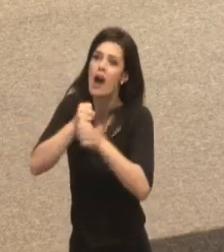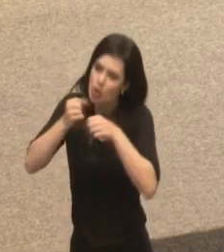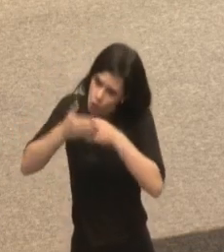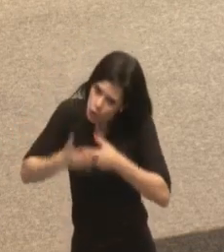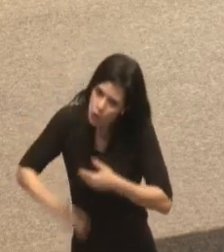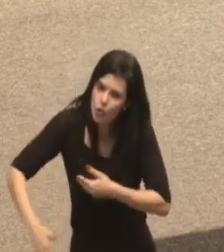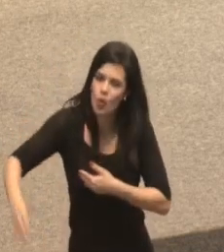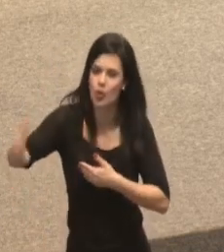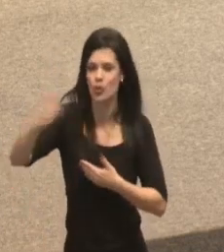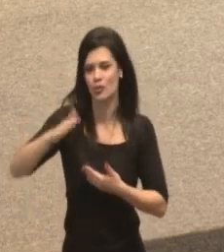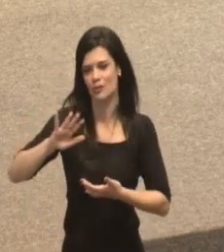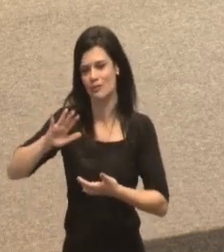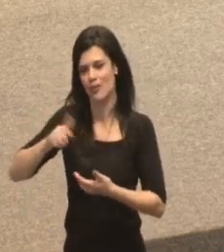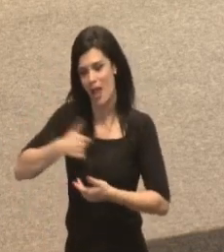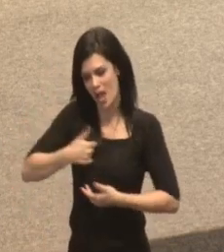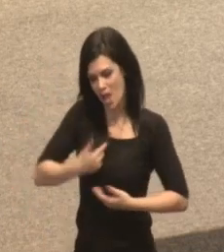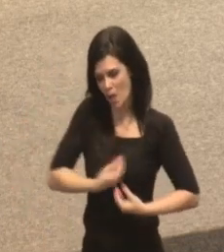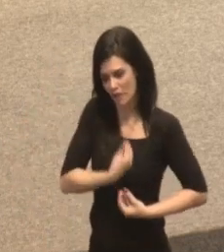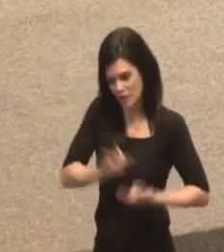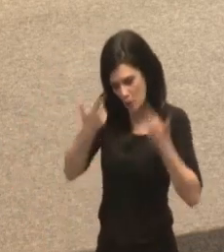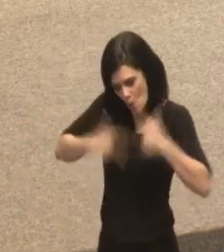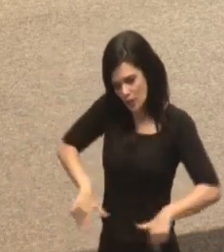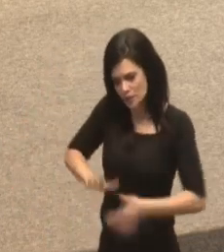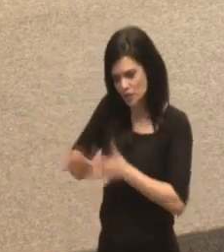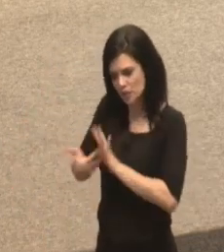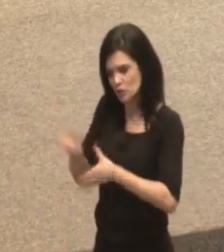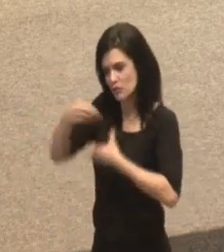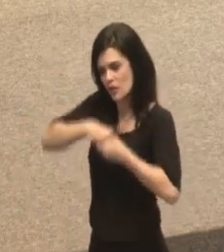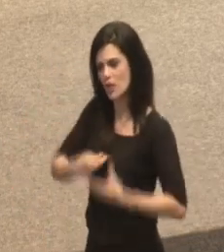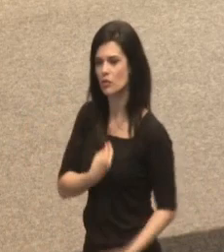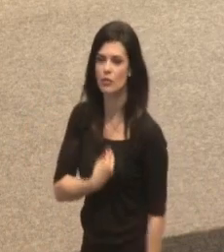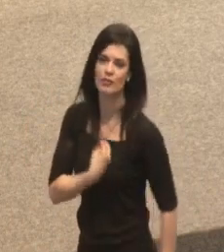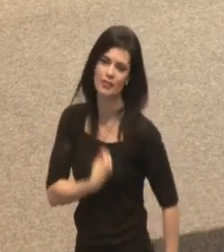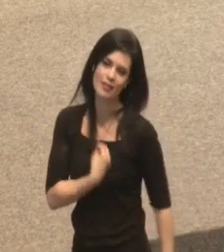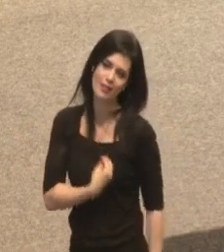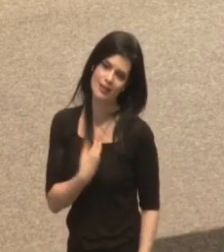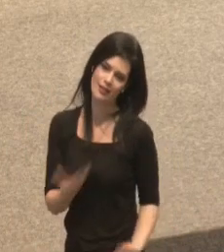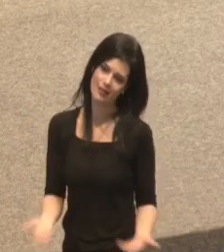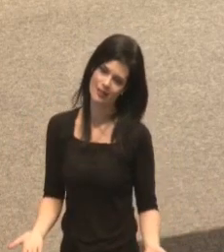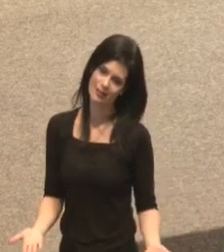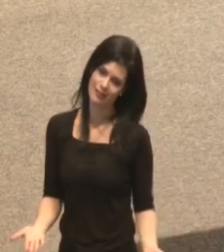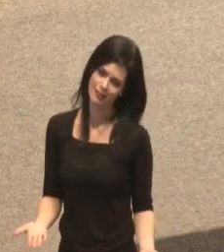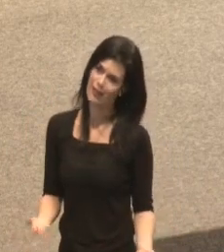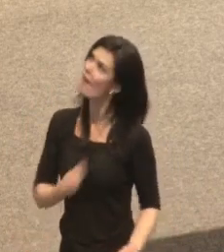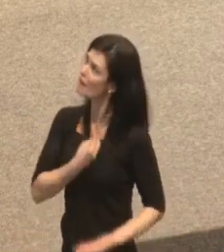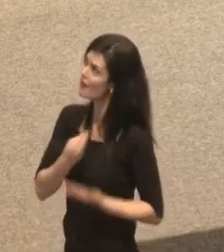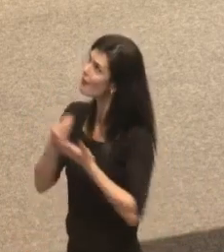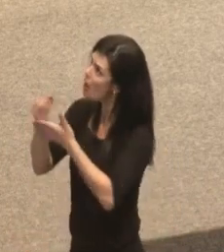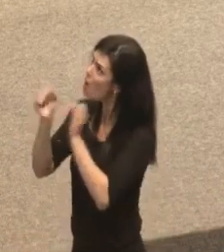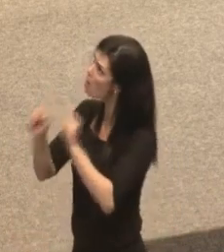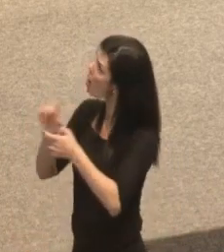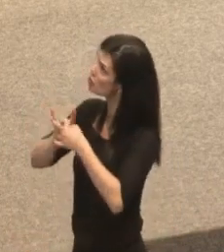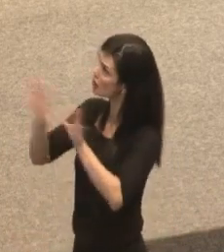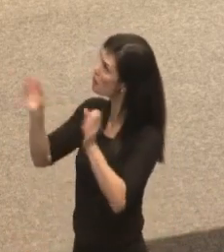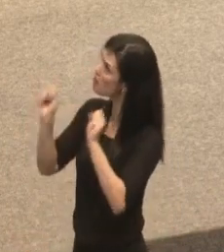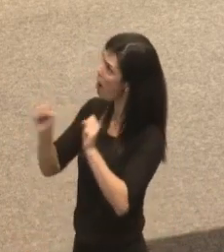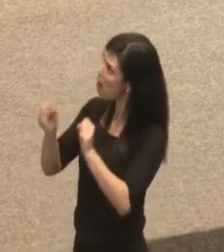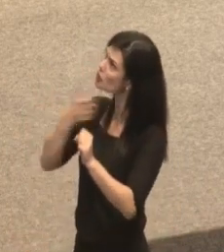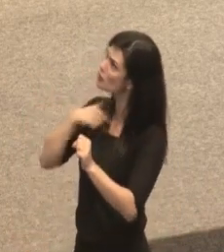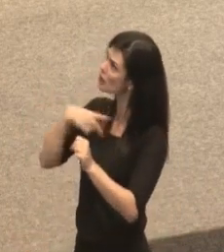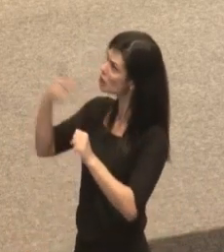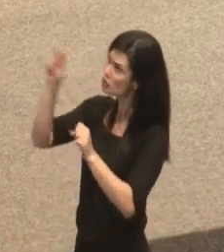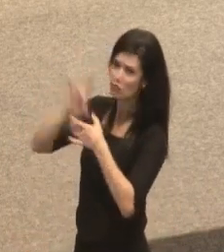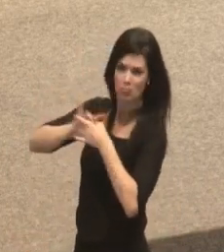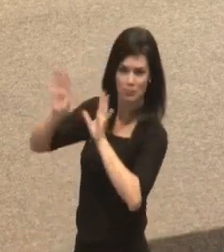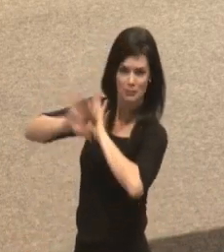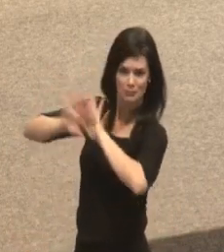vivo mais, quem vive em mim é Cristo Jesus, e Ele pode usar a minha vida para fazer a sua vontade. Você